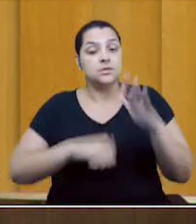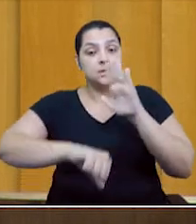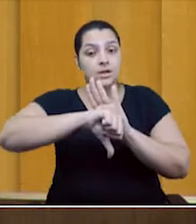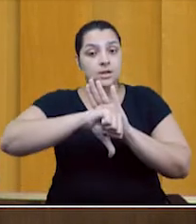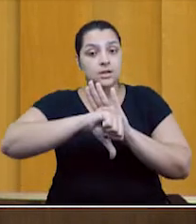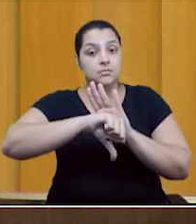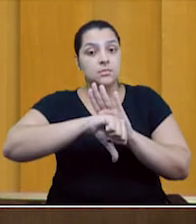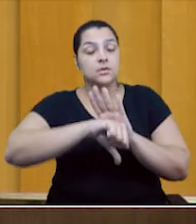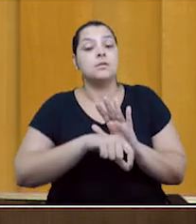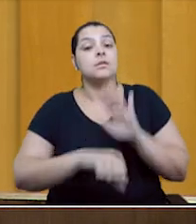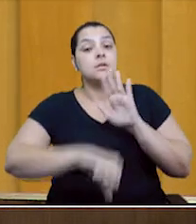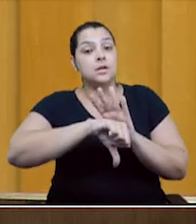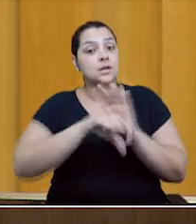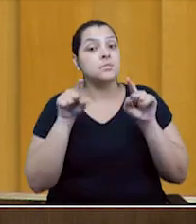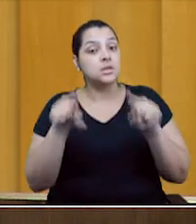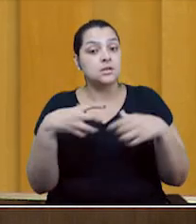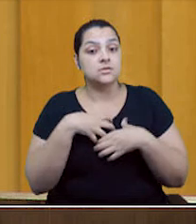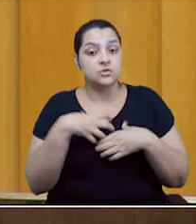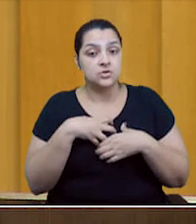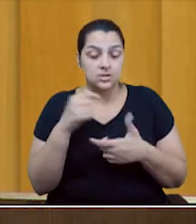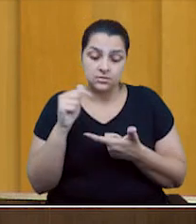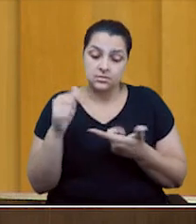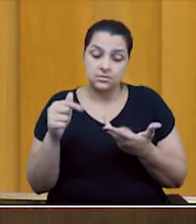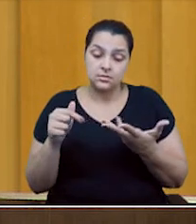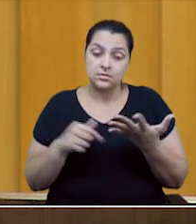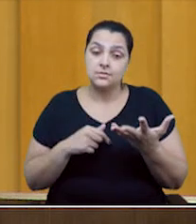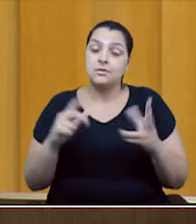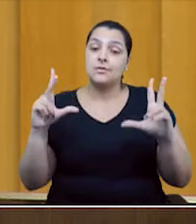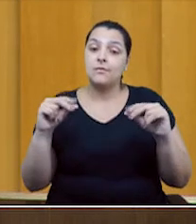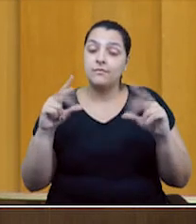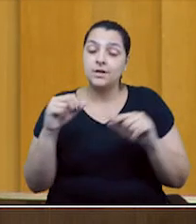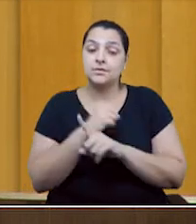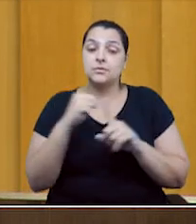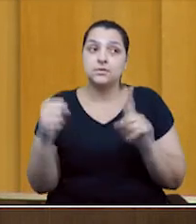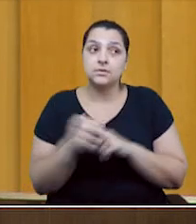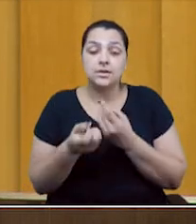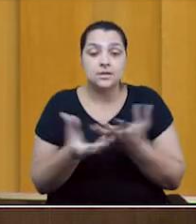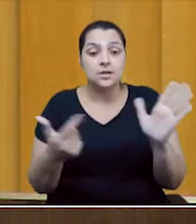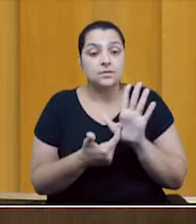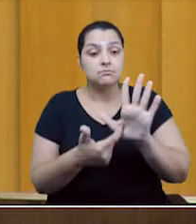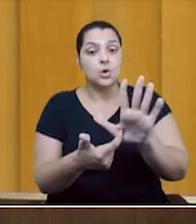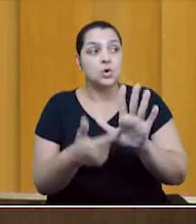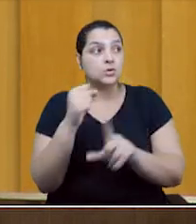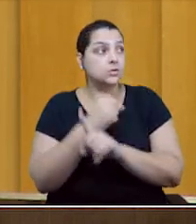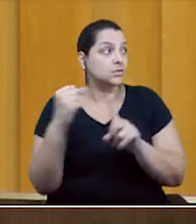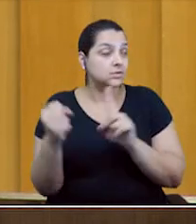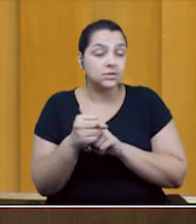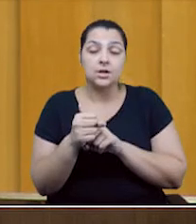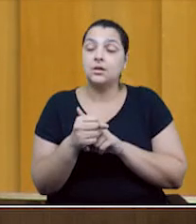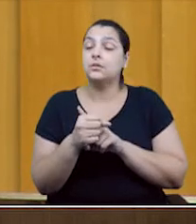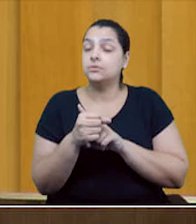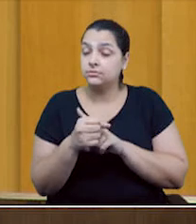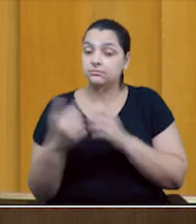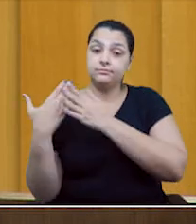natureza. Então, você conseguindo esse diálogo com a sociedade e mostrando para a sociedade qual é o papel, e aí é o papel